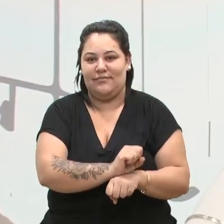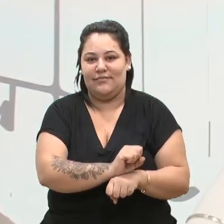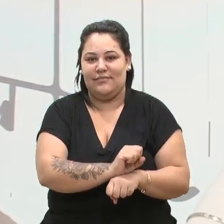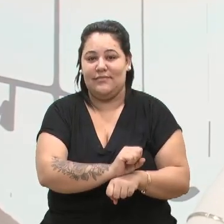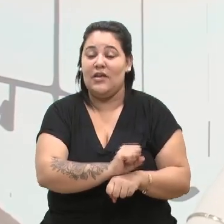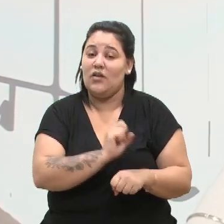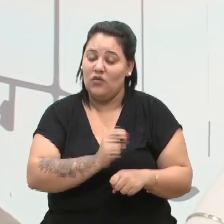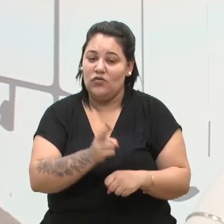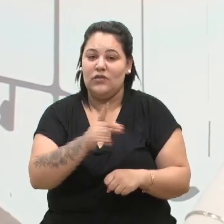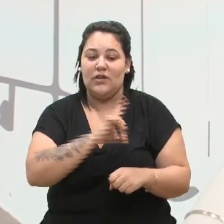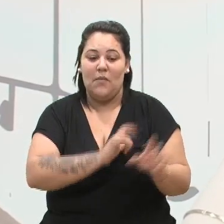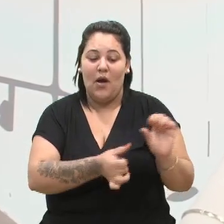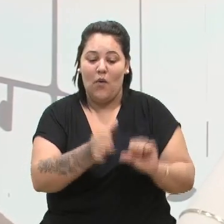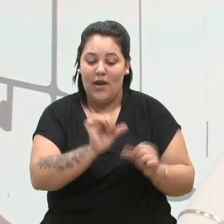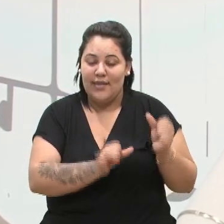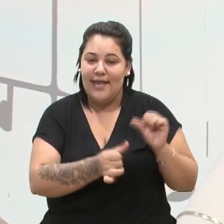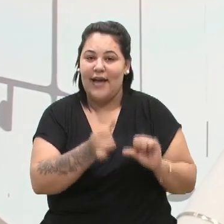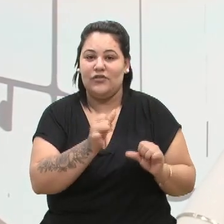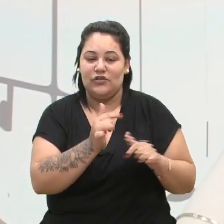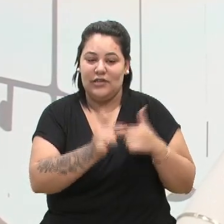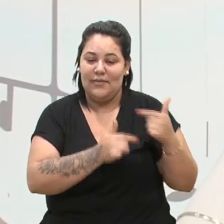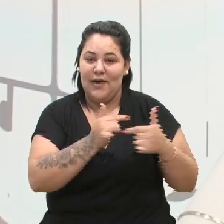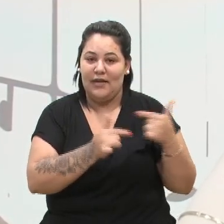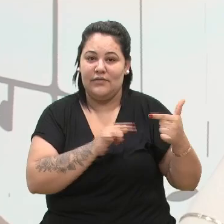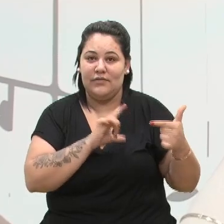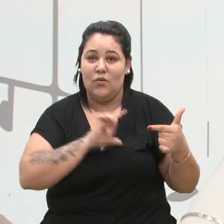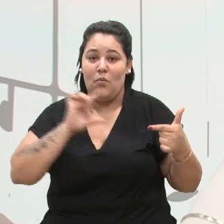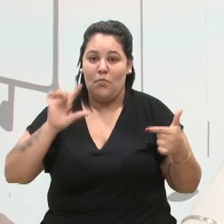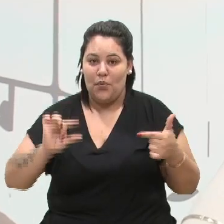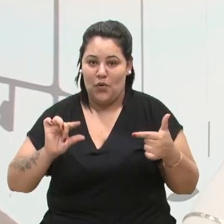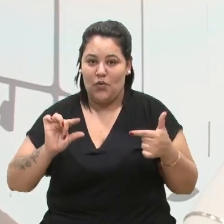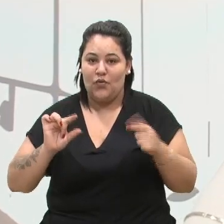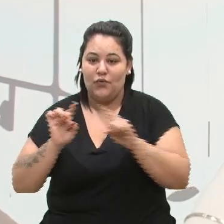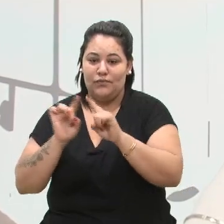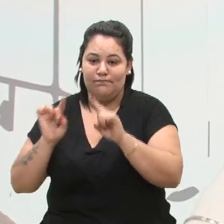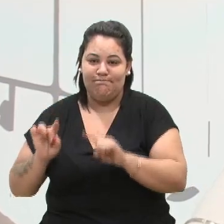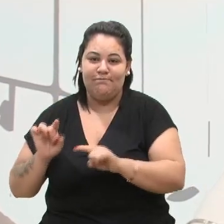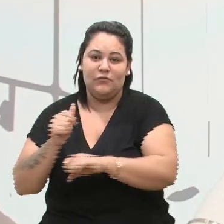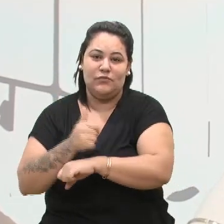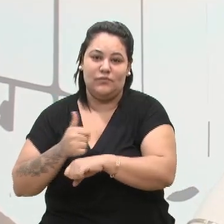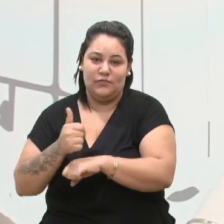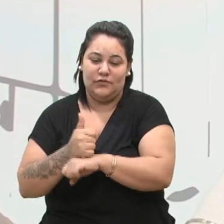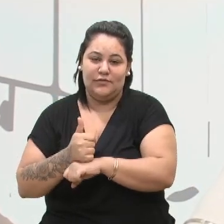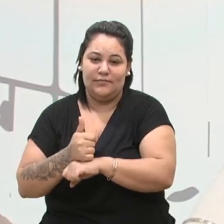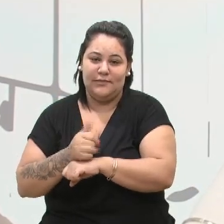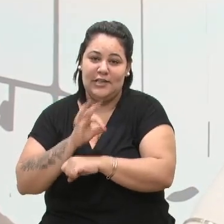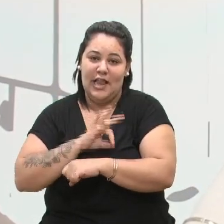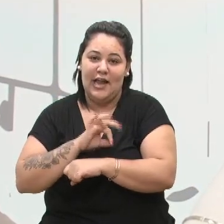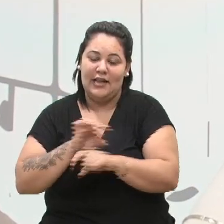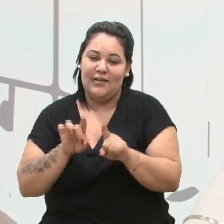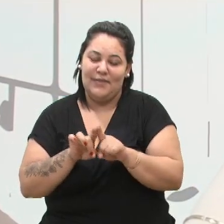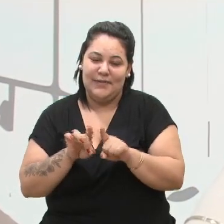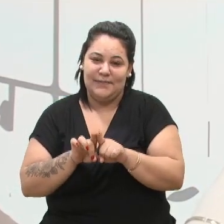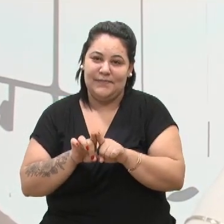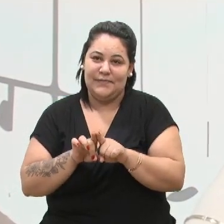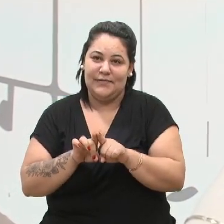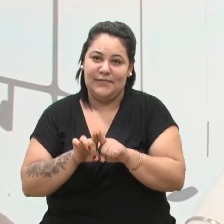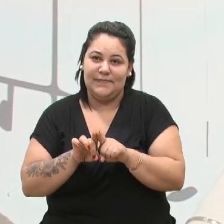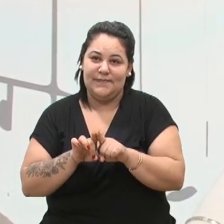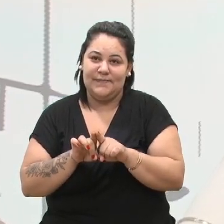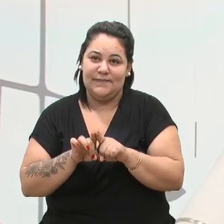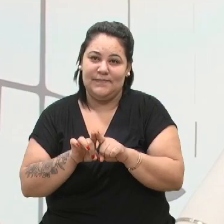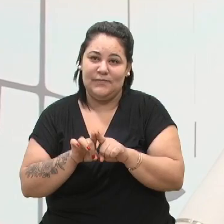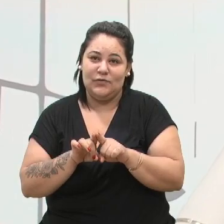mantém uma qualidade produtiva com pouco efetivo profissional e com a maestria dos Servidores que se dedicam